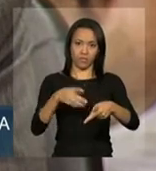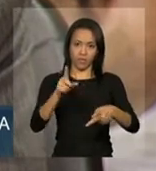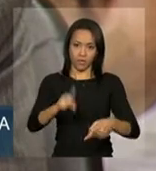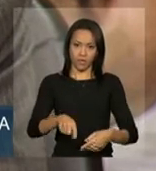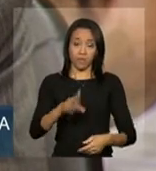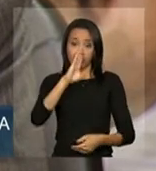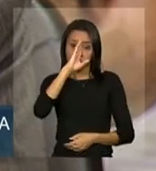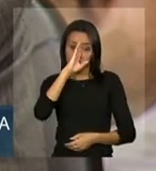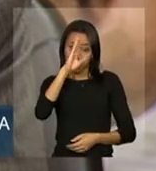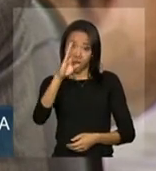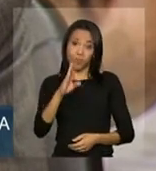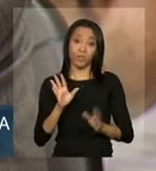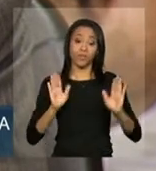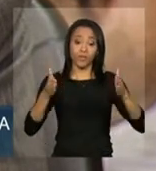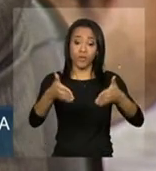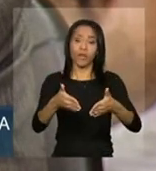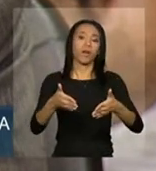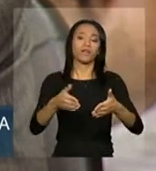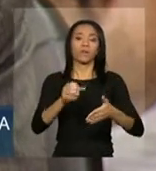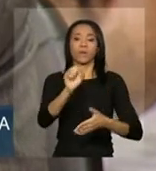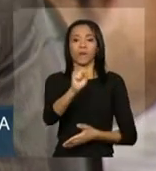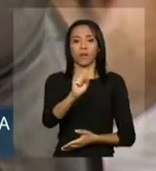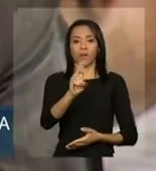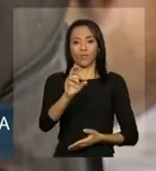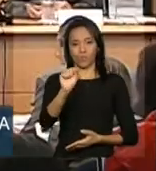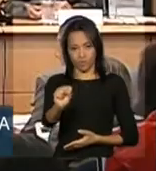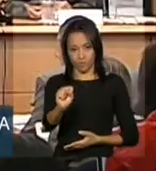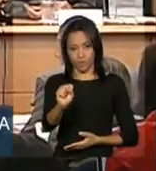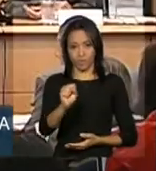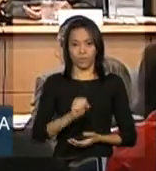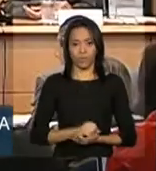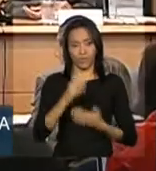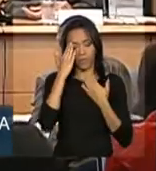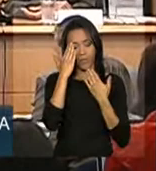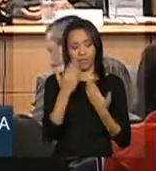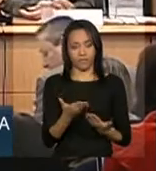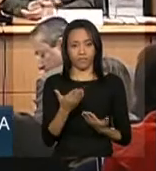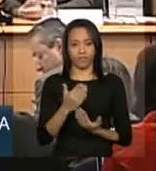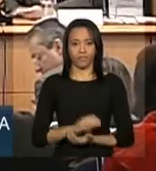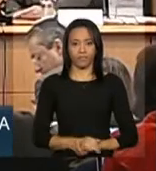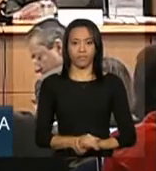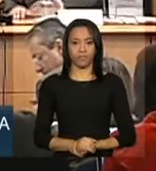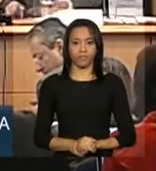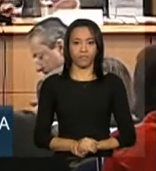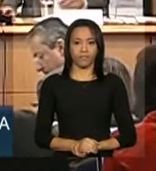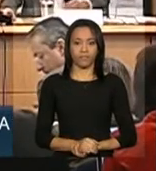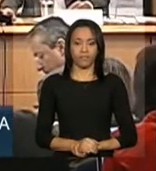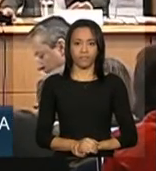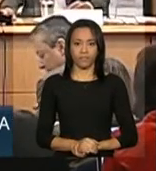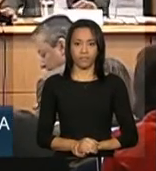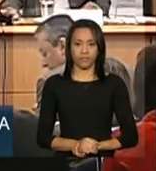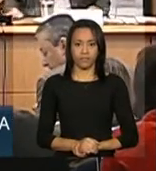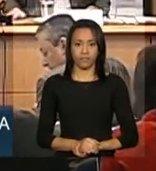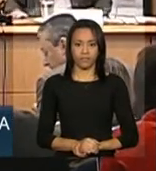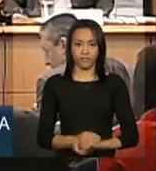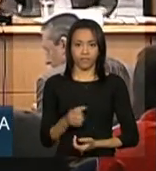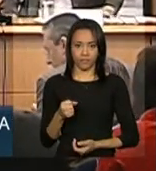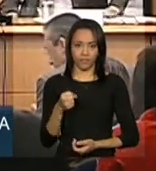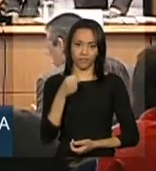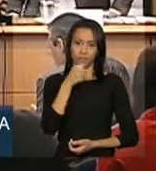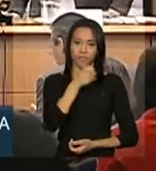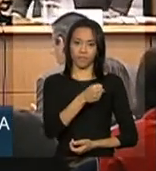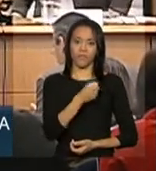SUS população do SUS que nós somos responsáveis Muito obrigado Ministro obgado Dr iio